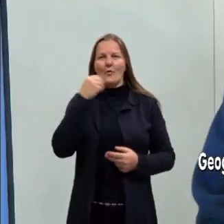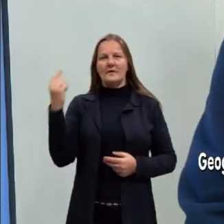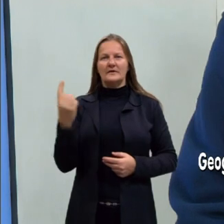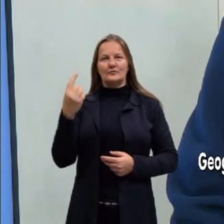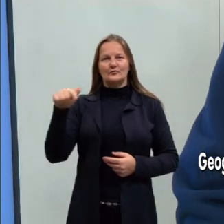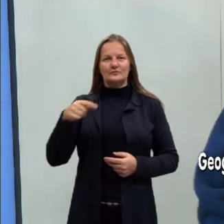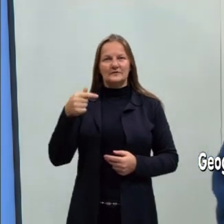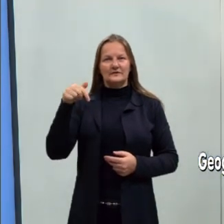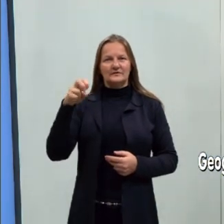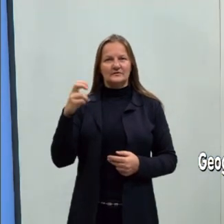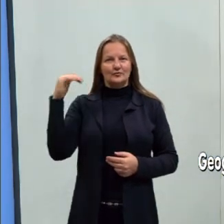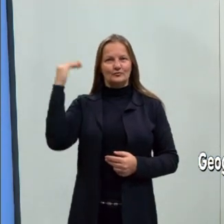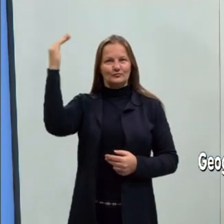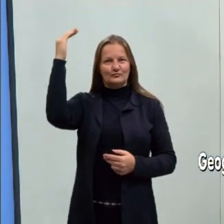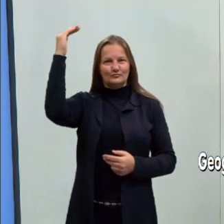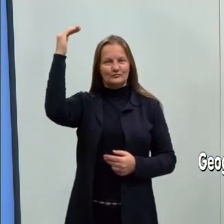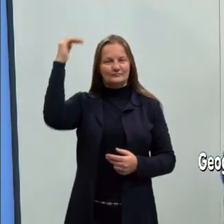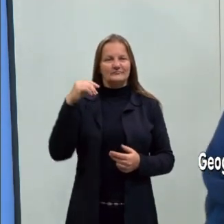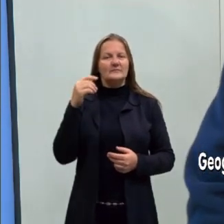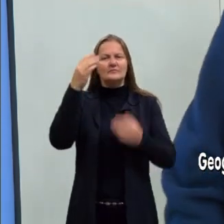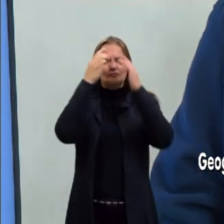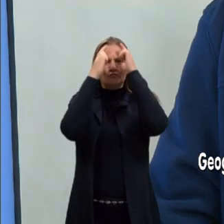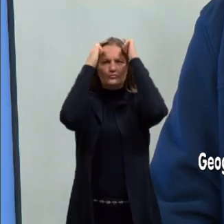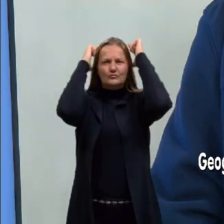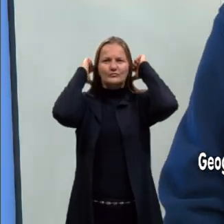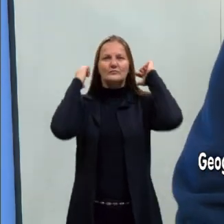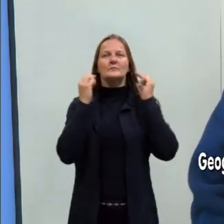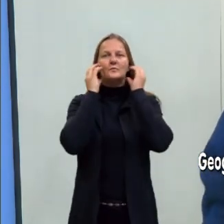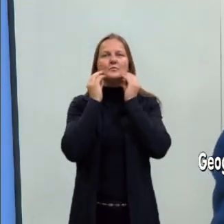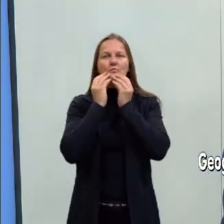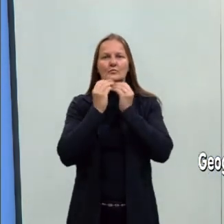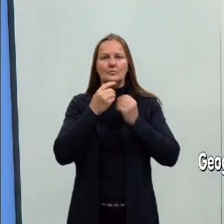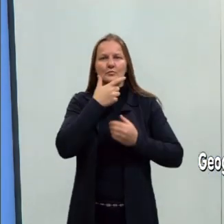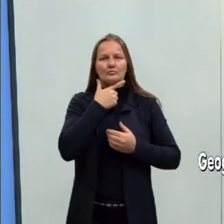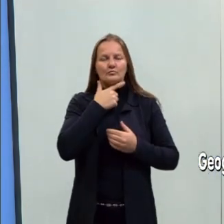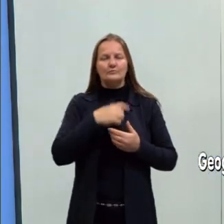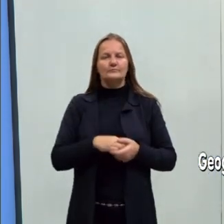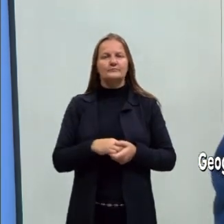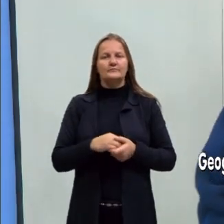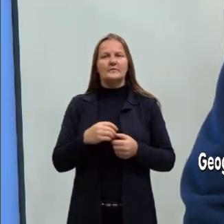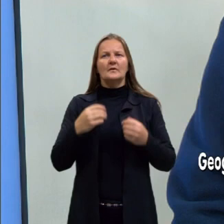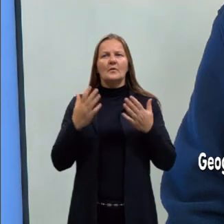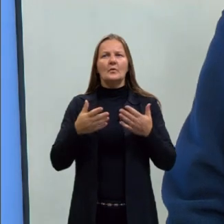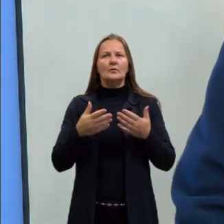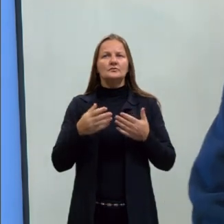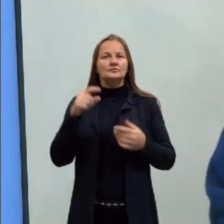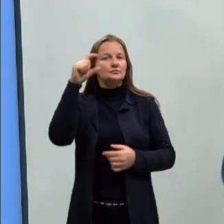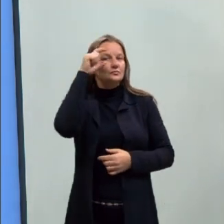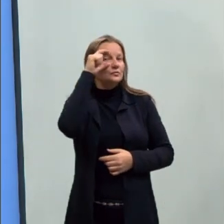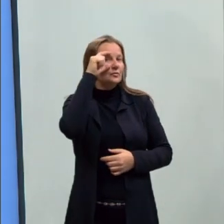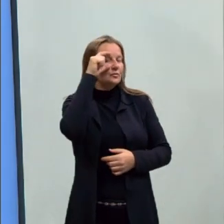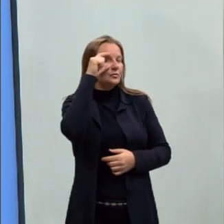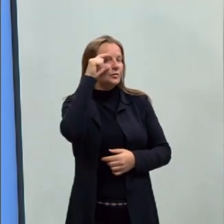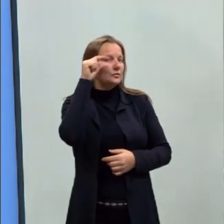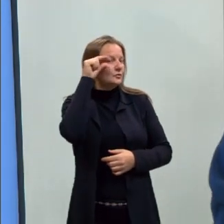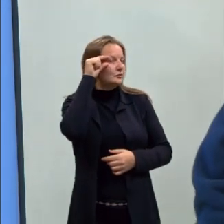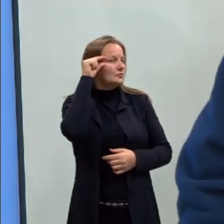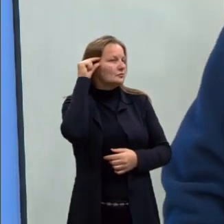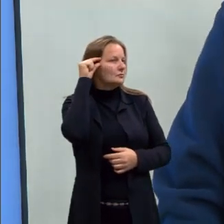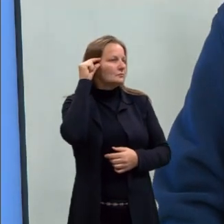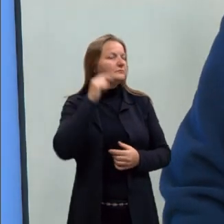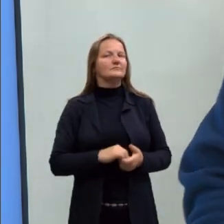1,75 tem o cabelos curtos uso barba também curta e o meu acessório no rosto então é um óculos de hastes